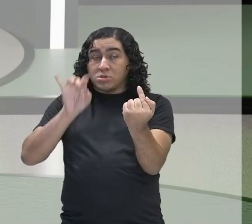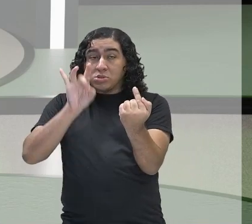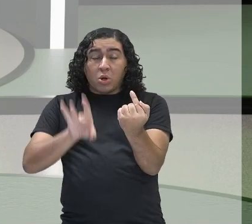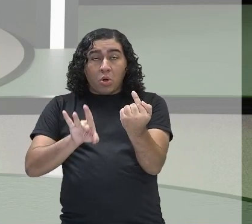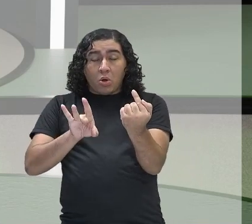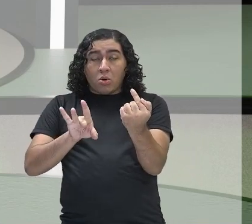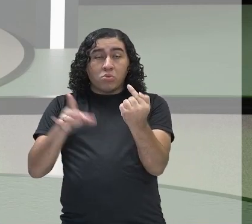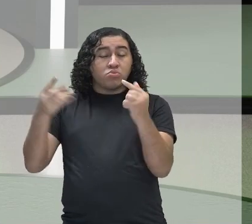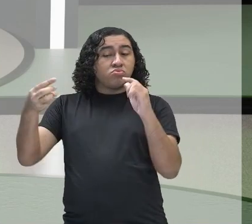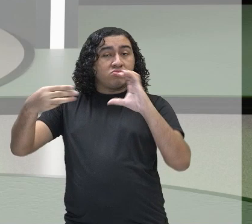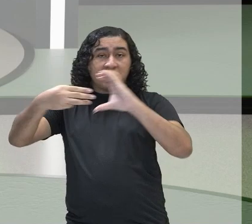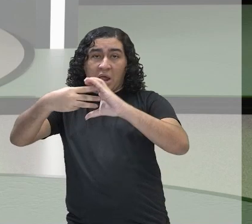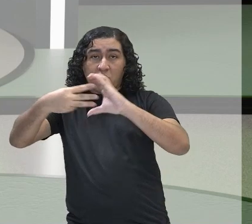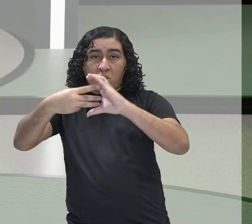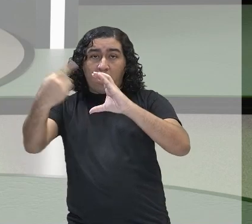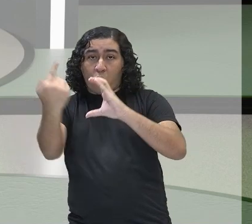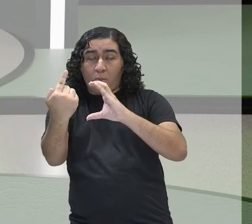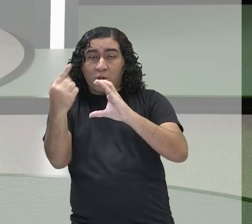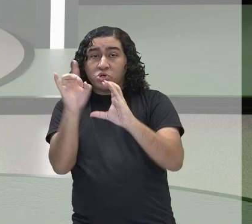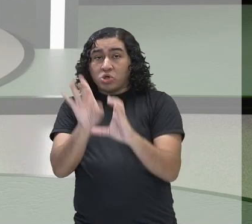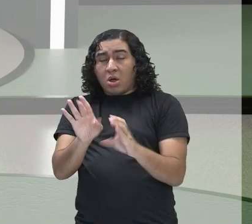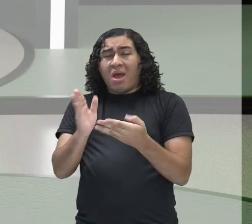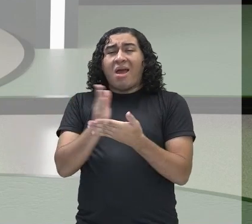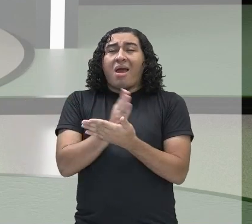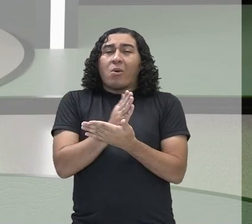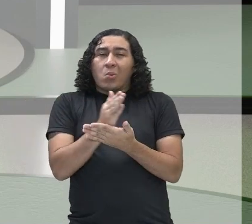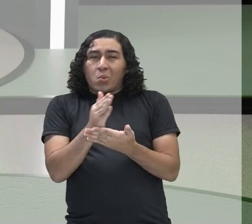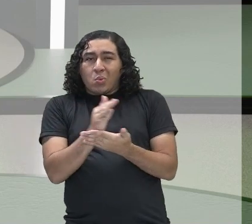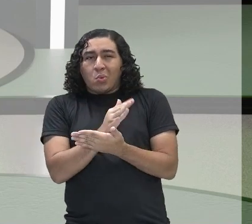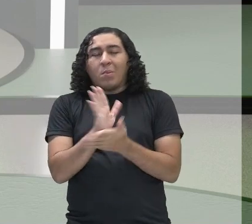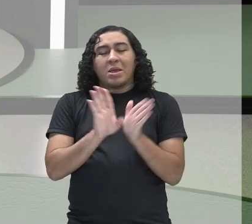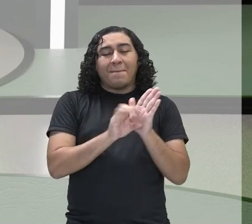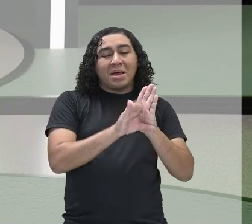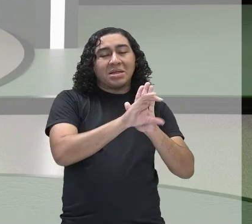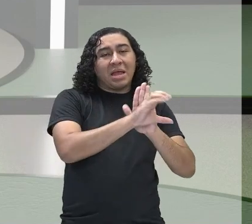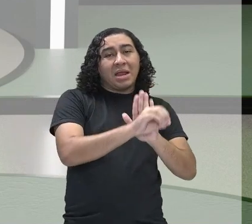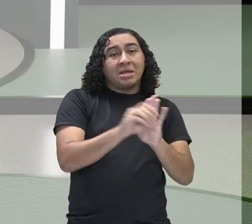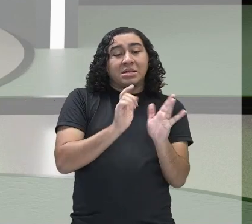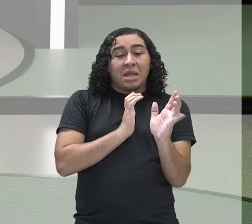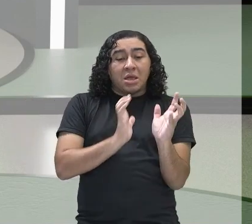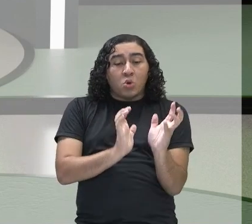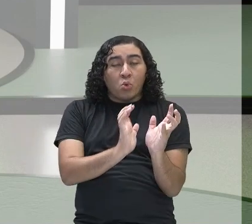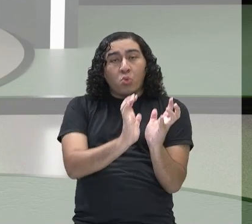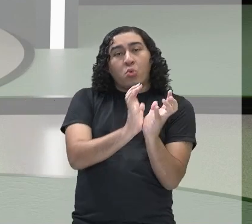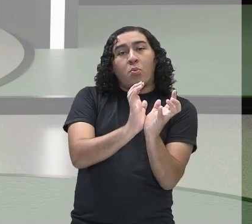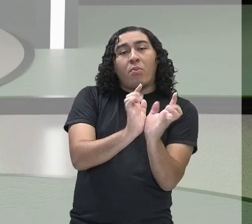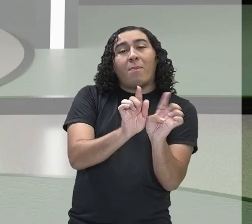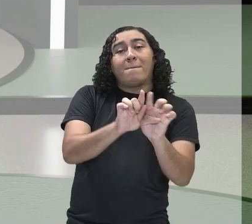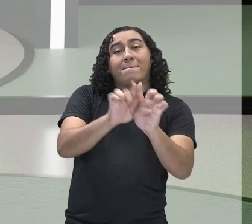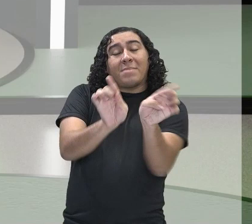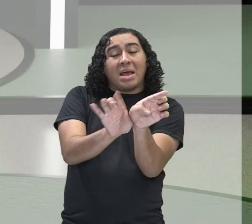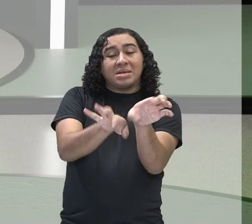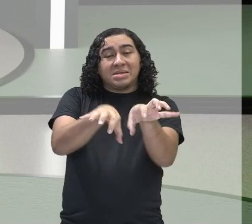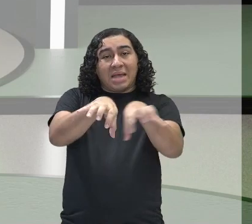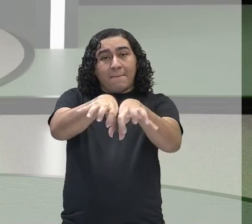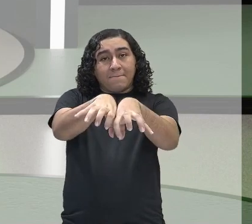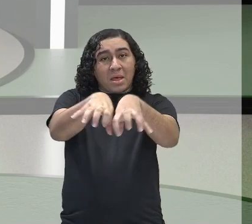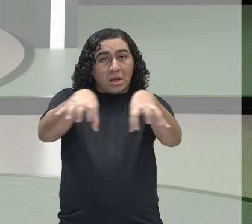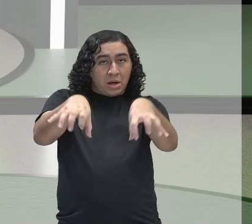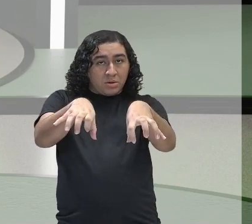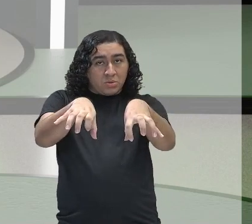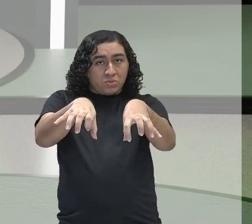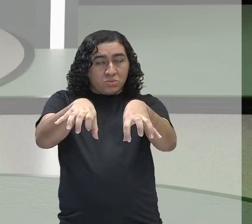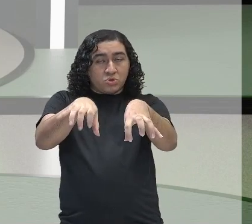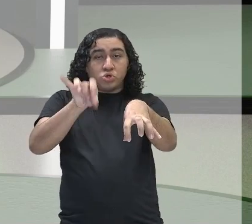célula algumas espécies elas vivem ali agrupadas mas elas apresentam somente uma